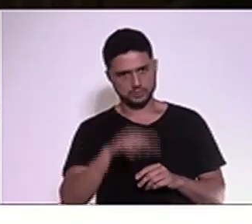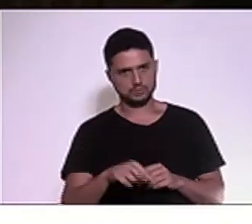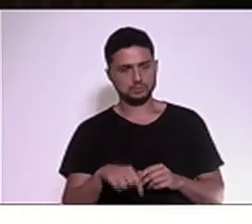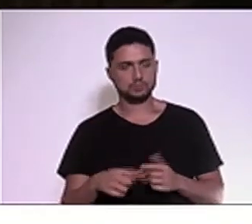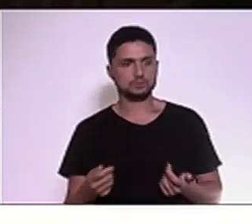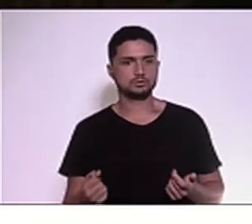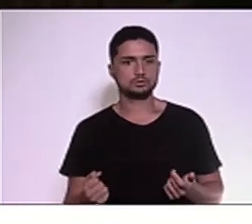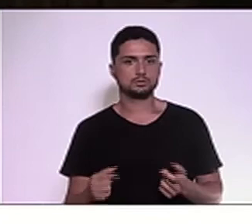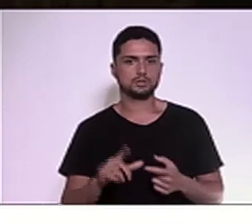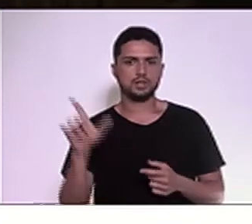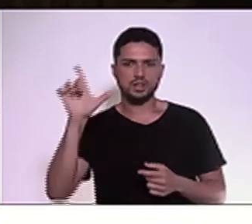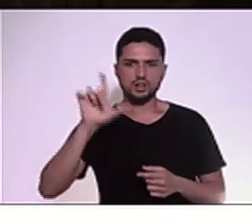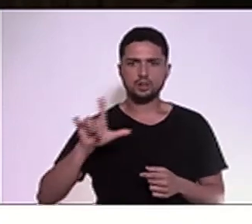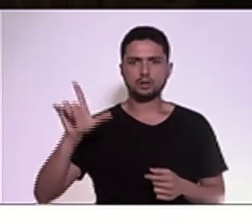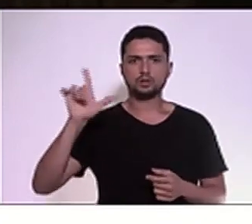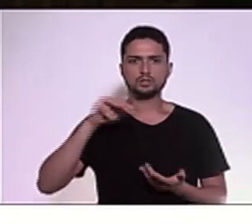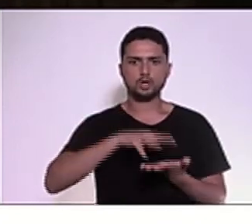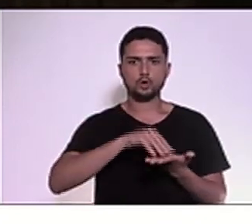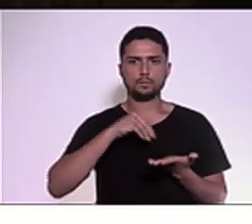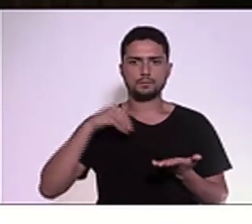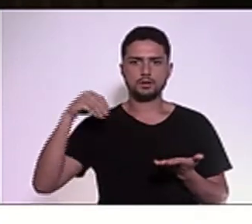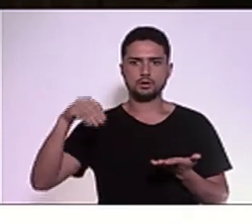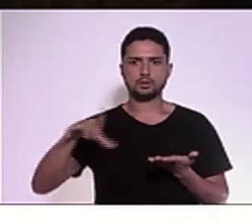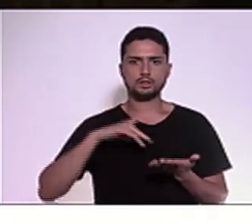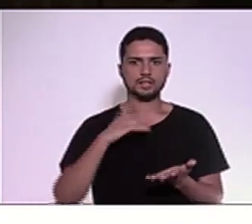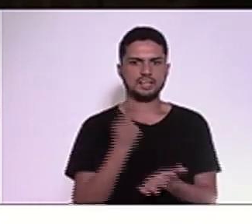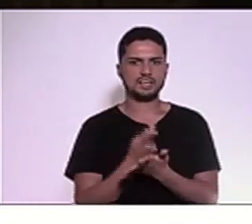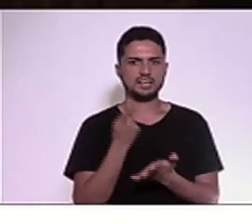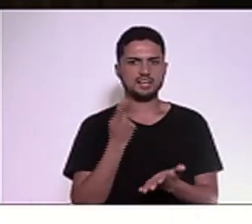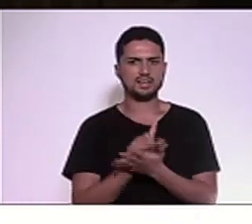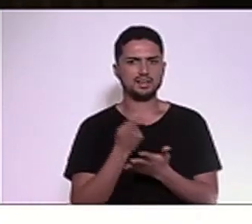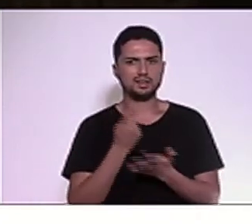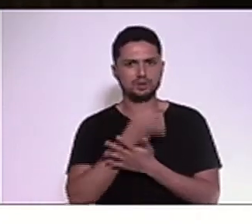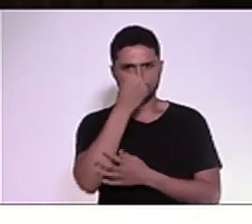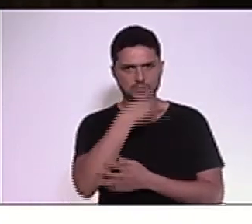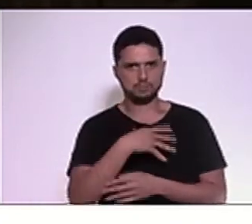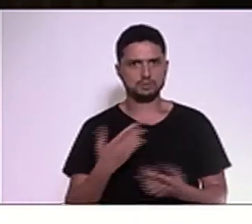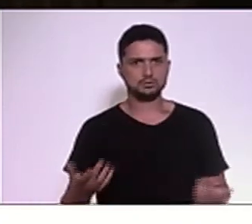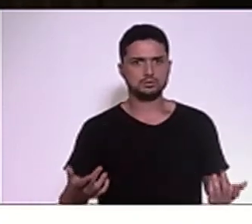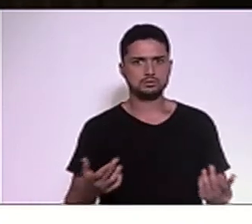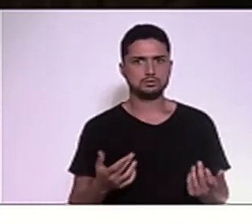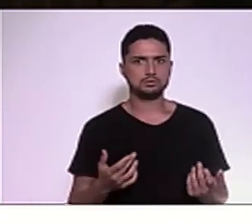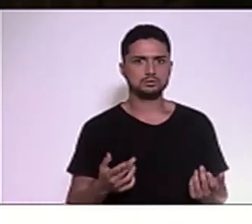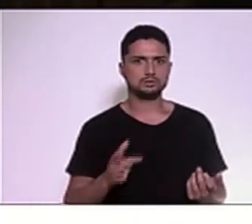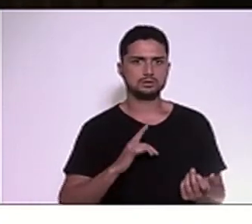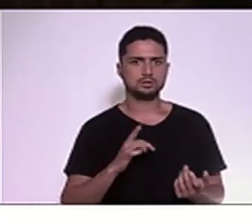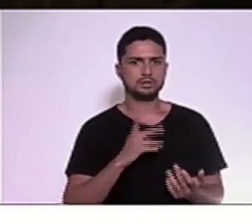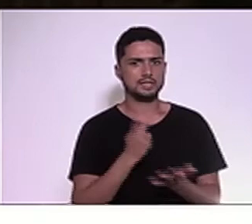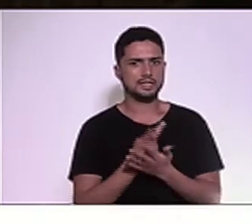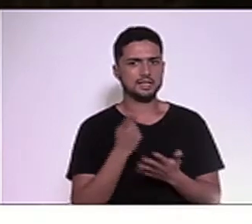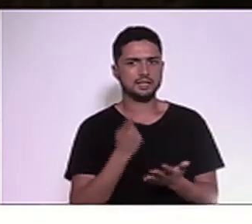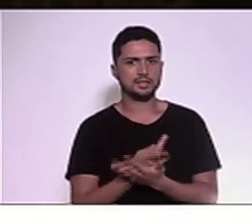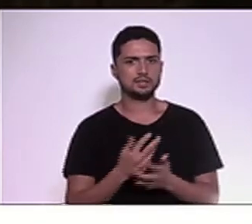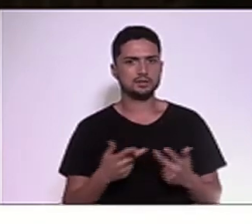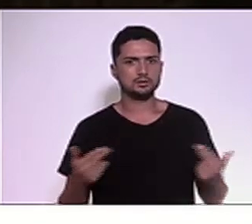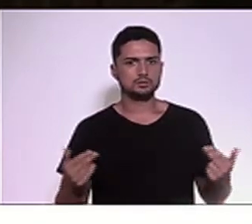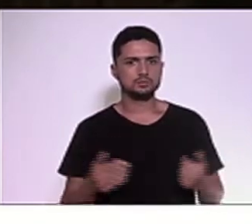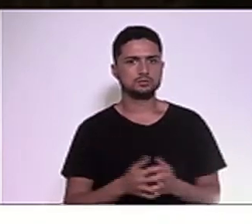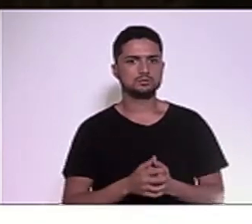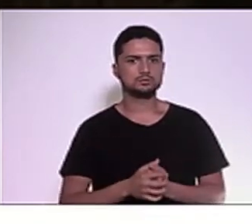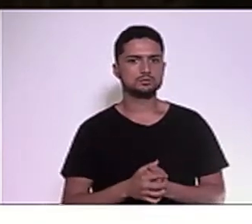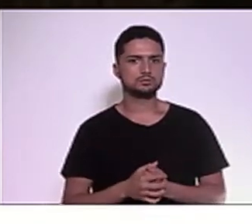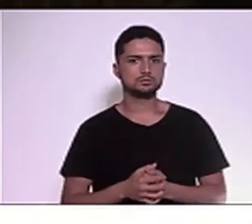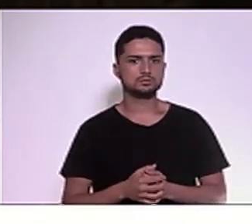com uma lógica copia e cola, com erros grotescos, erros primários. Então, causa não